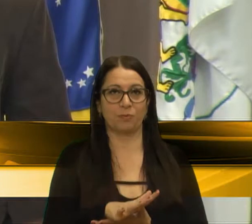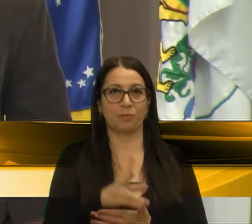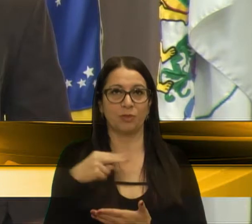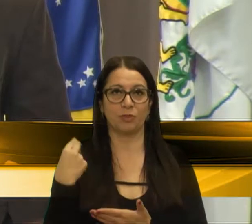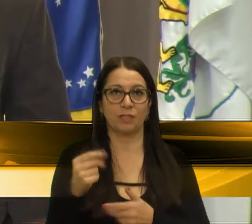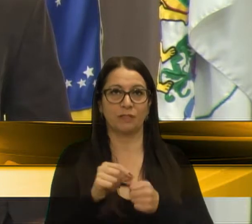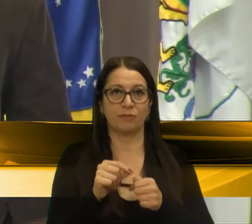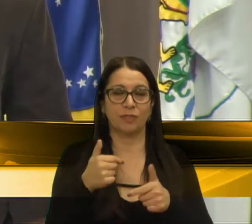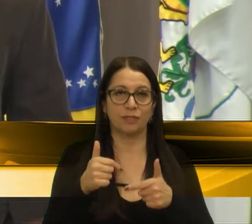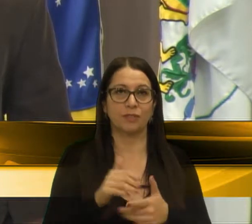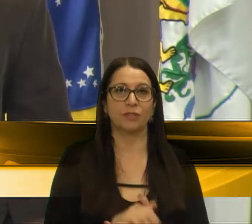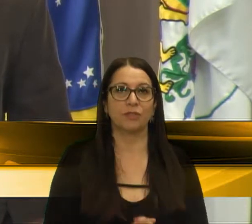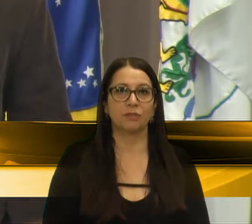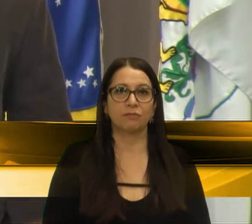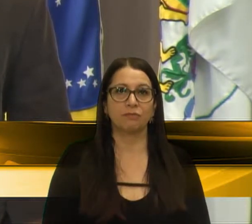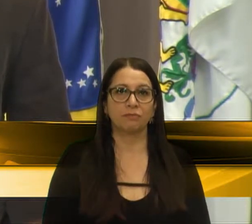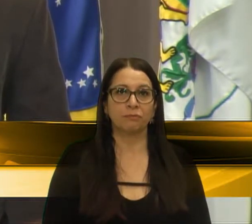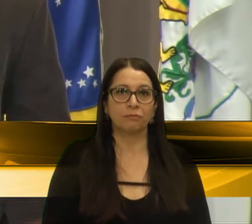fazer o nosso trabalho.